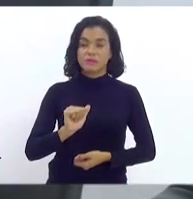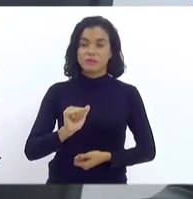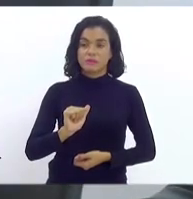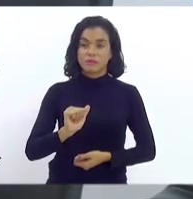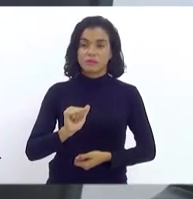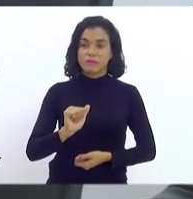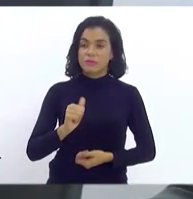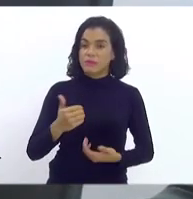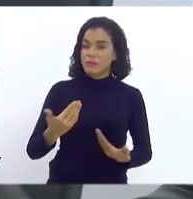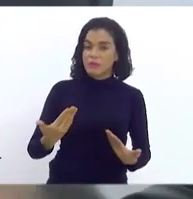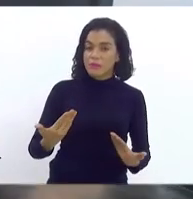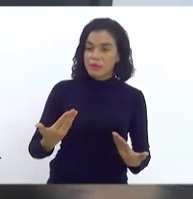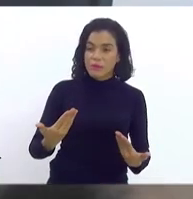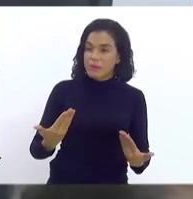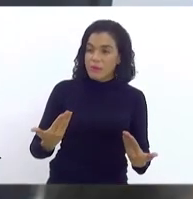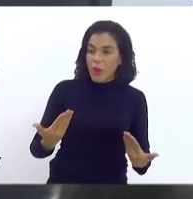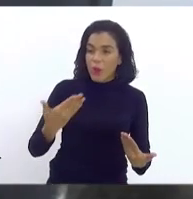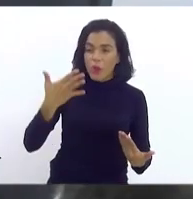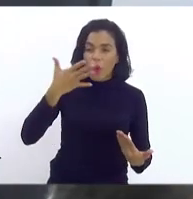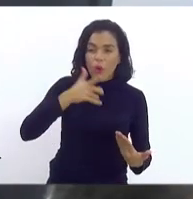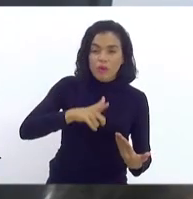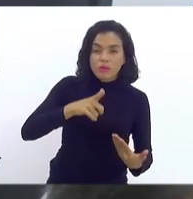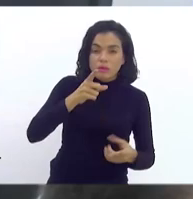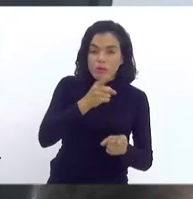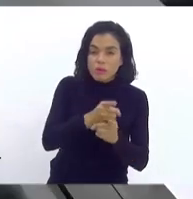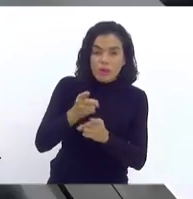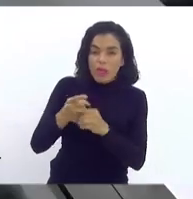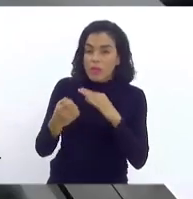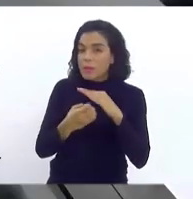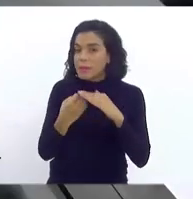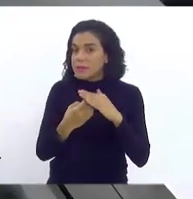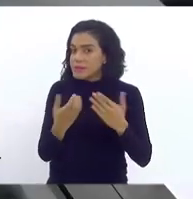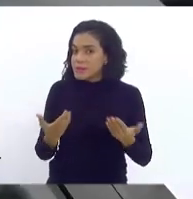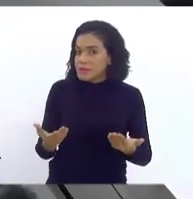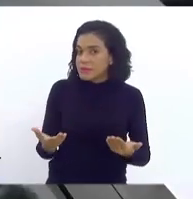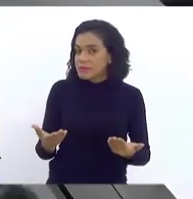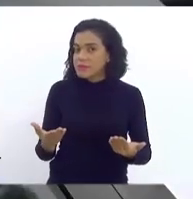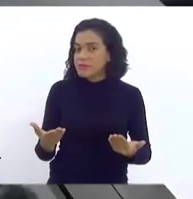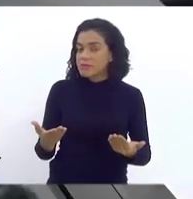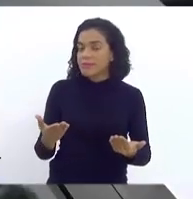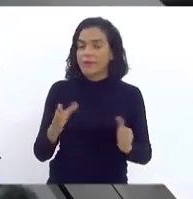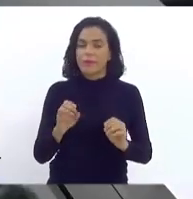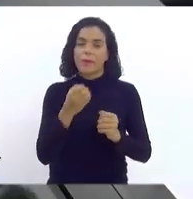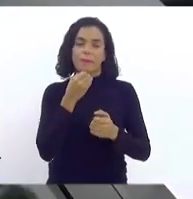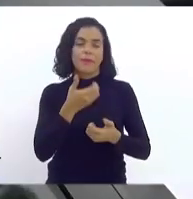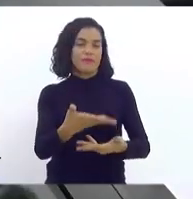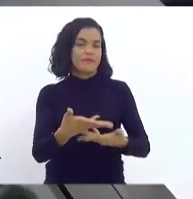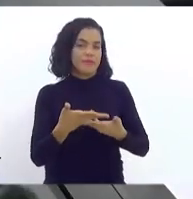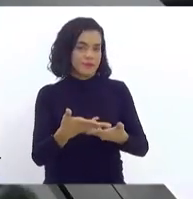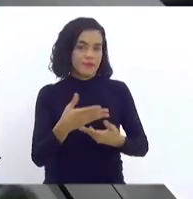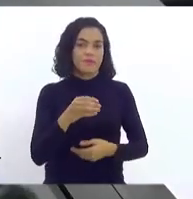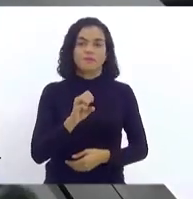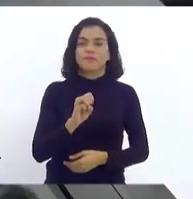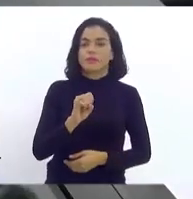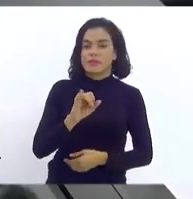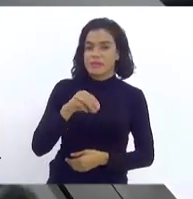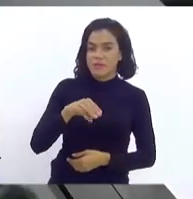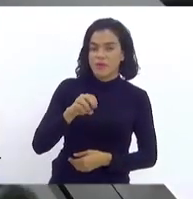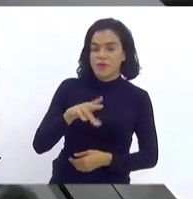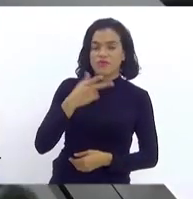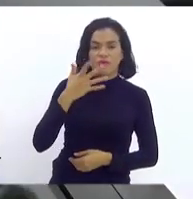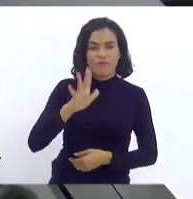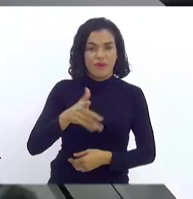De que eu não consigo identificar aqui qual é a empresa. Enfim, seja bem-vindo, Simone, e a Simone já